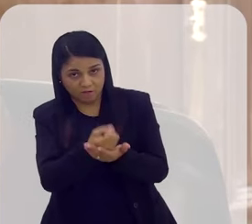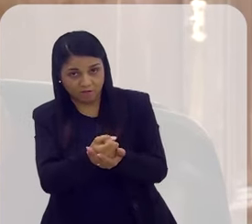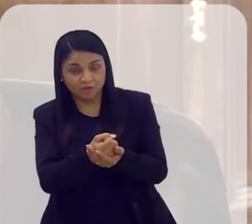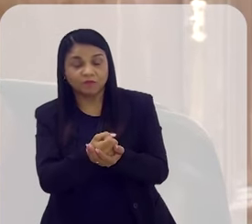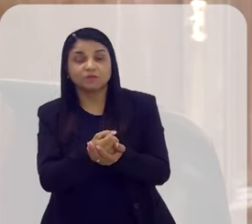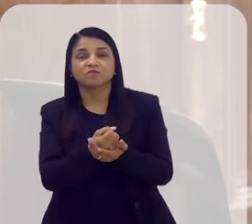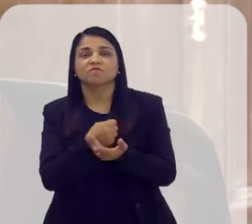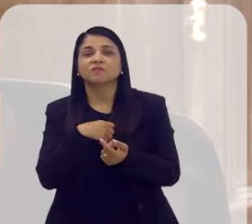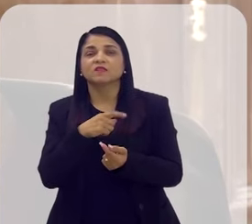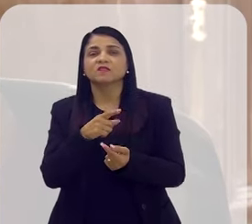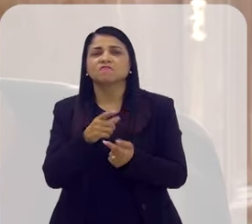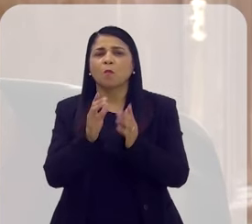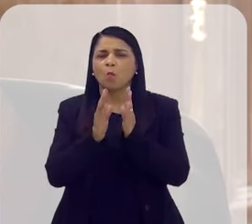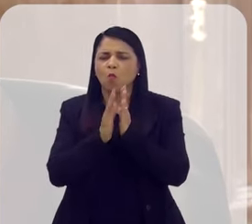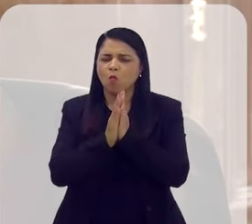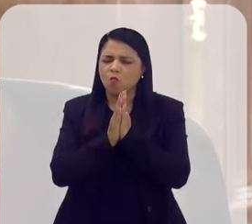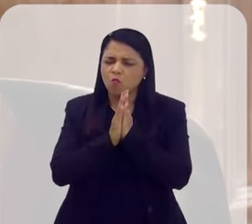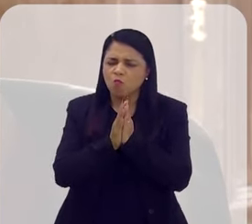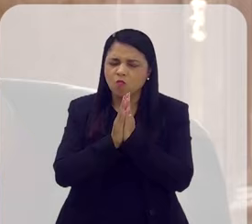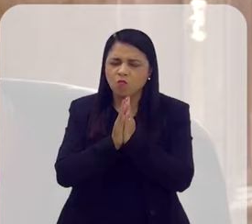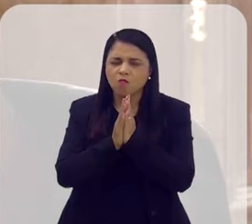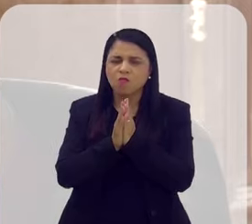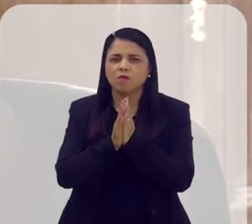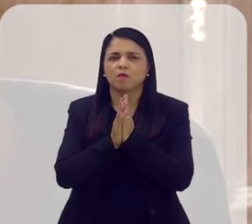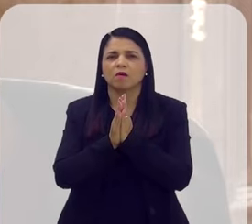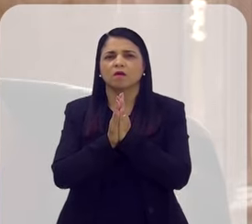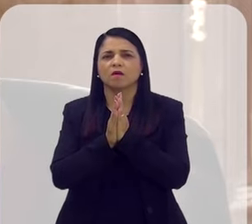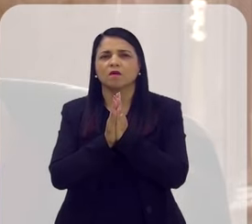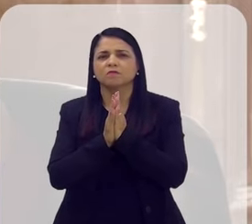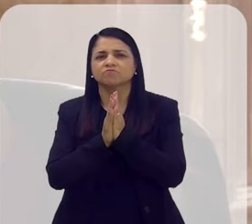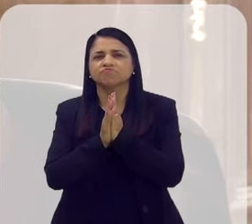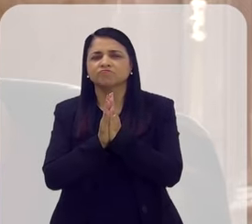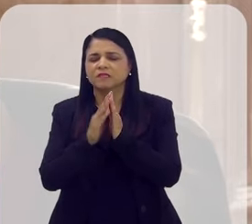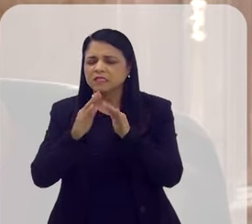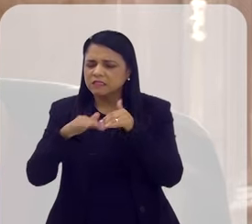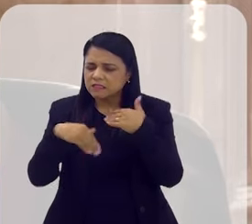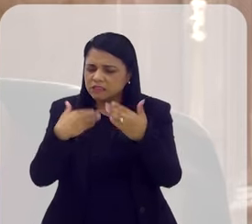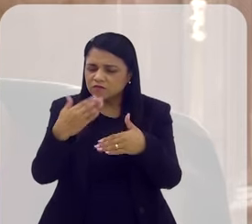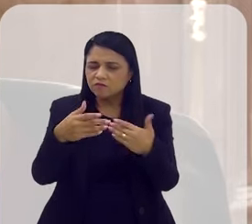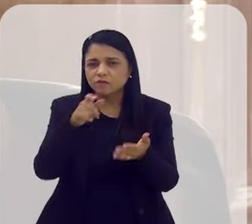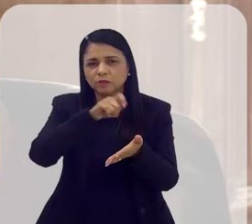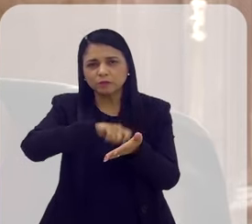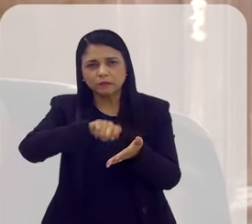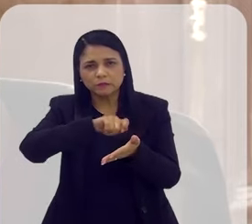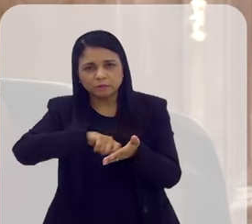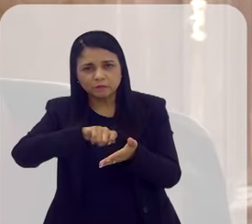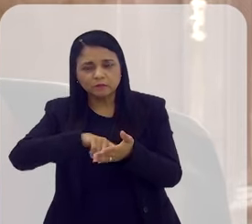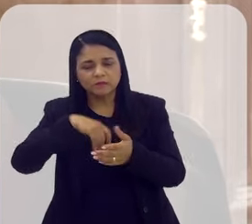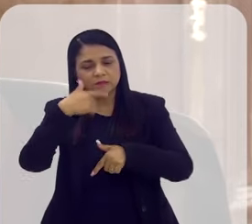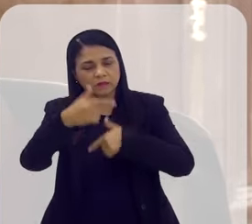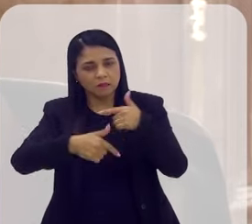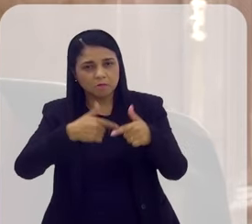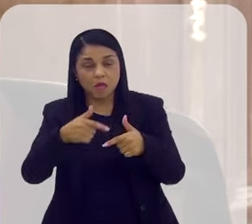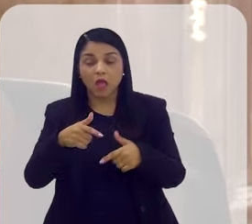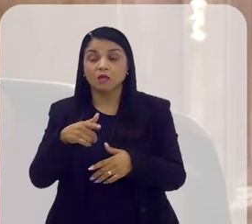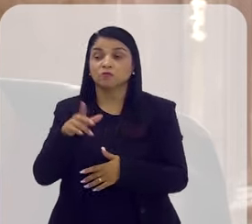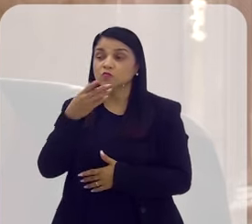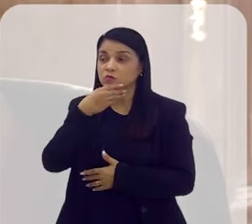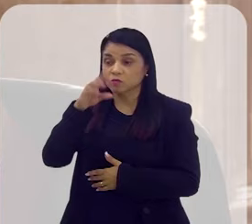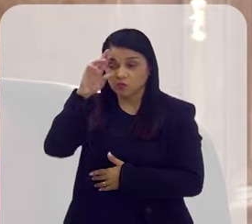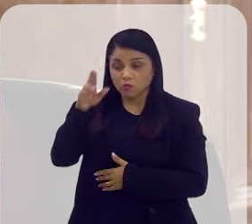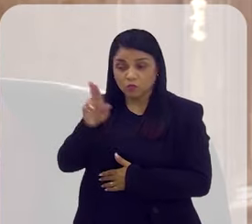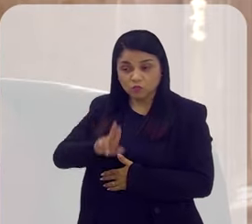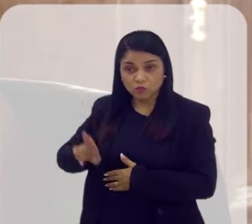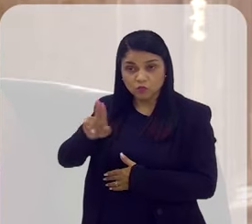6 canções. E fomos, fomos orar, né? Vamos desenvolver aquelas canções e tal. E o